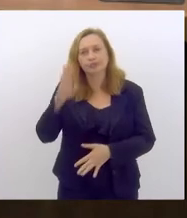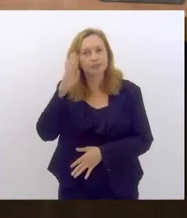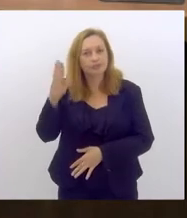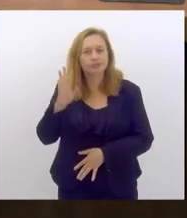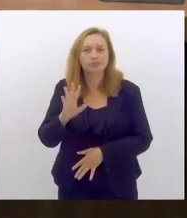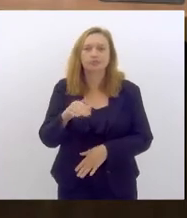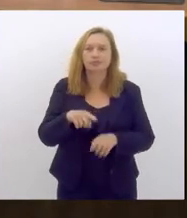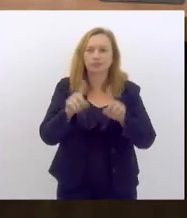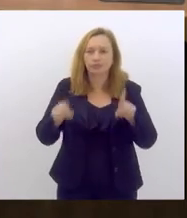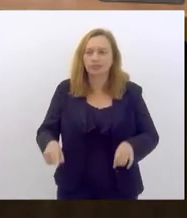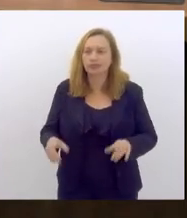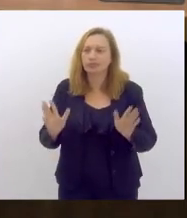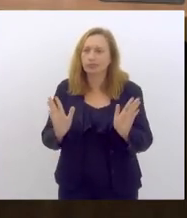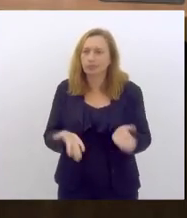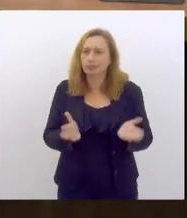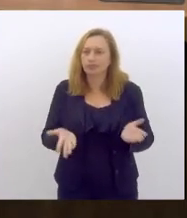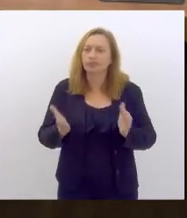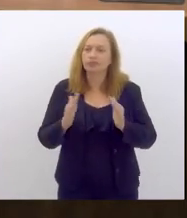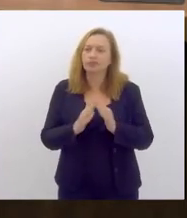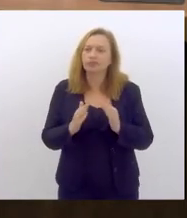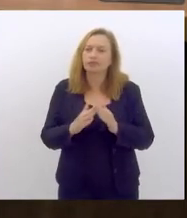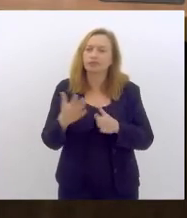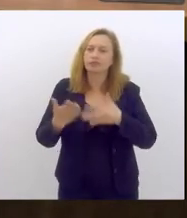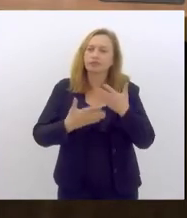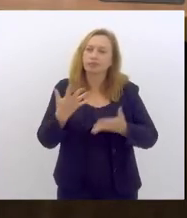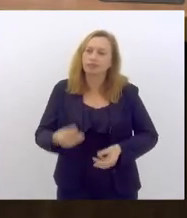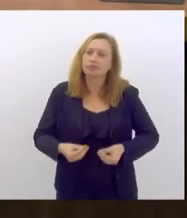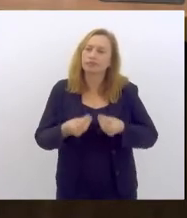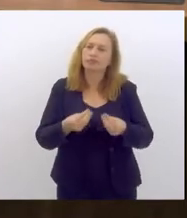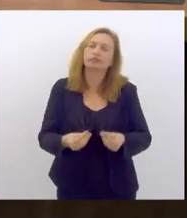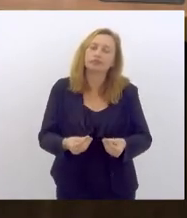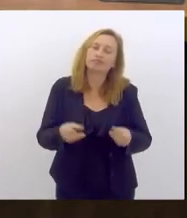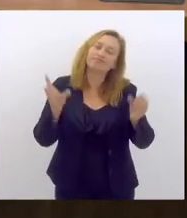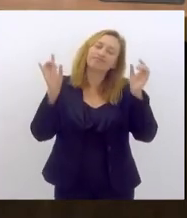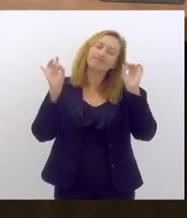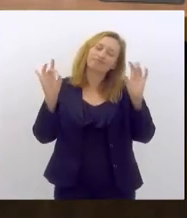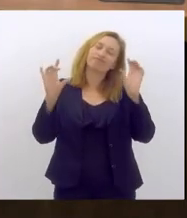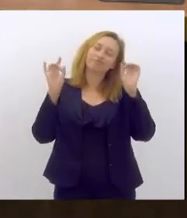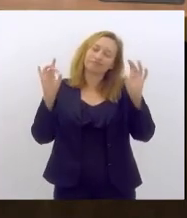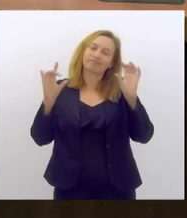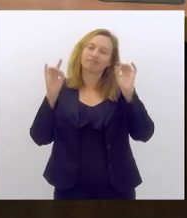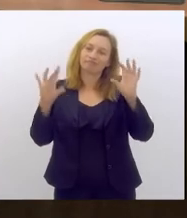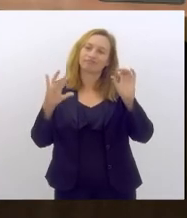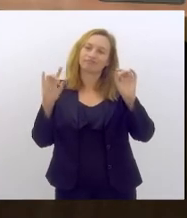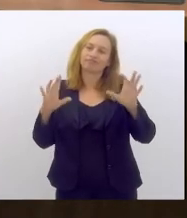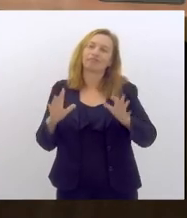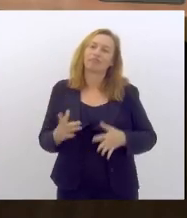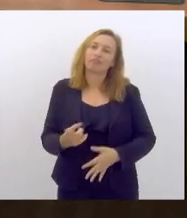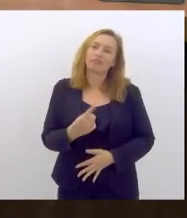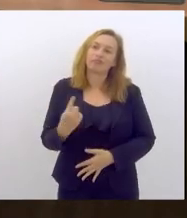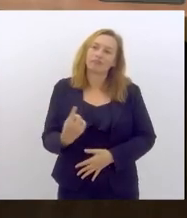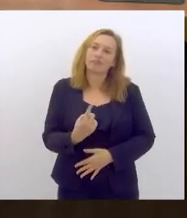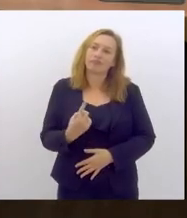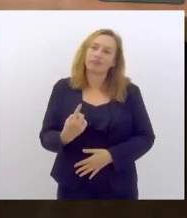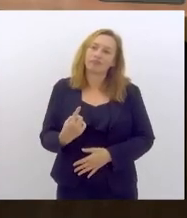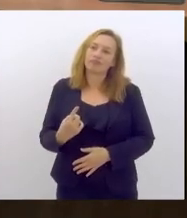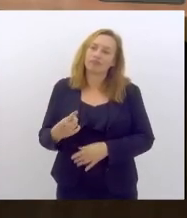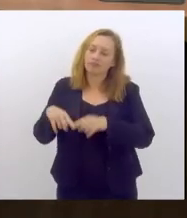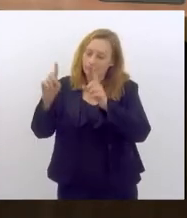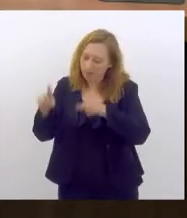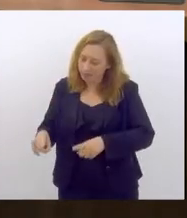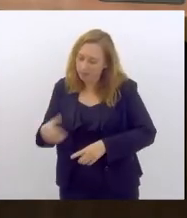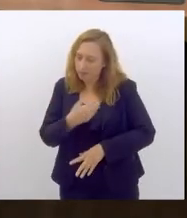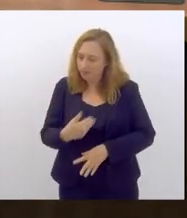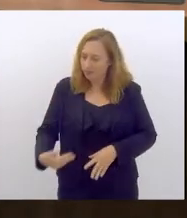servidores. E hoje essa casa dá essa alegria toda especial aos nossos sedaianos, e eles vão